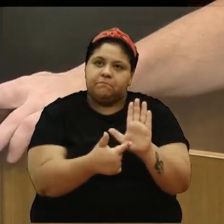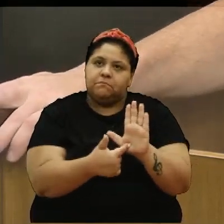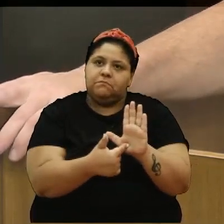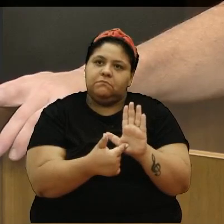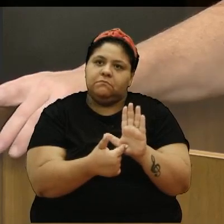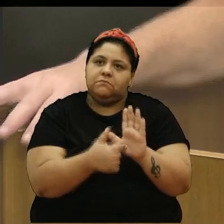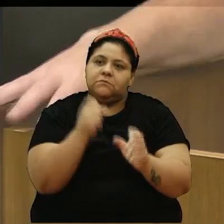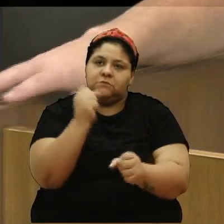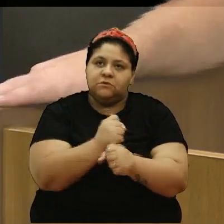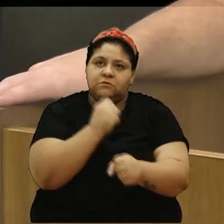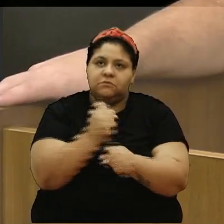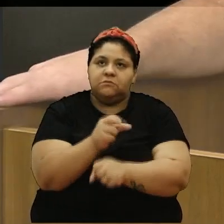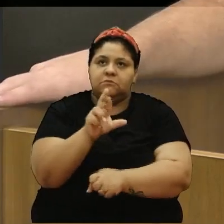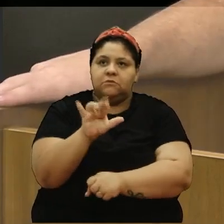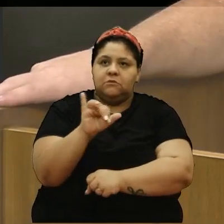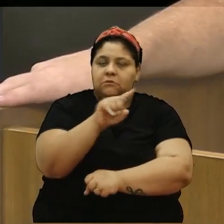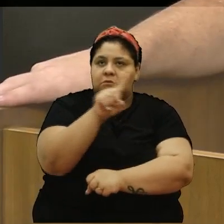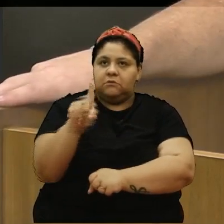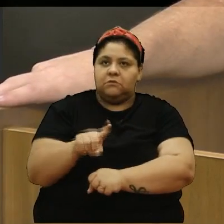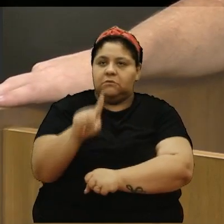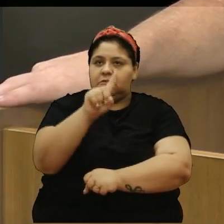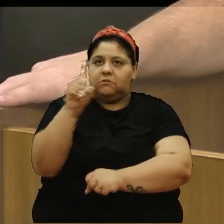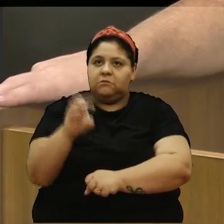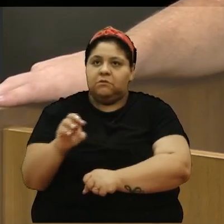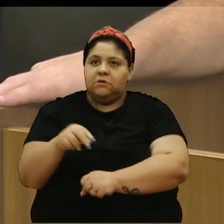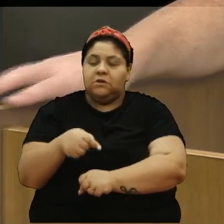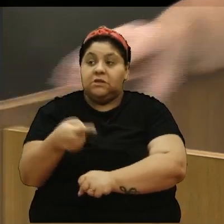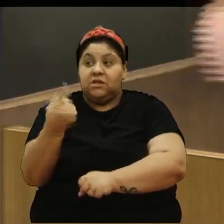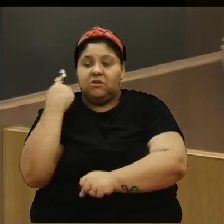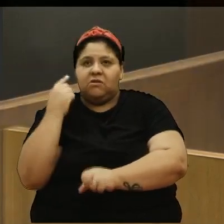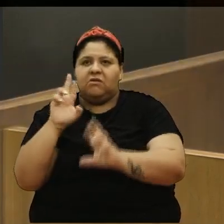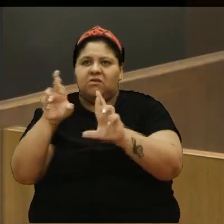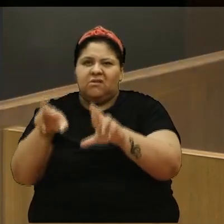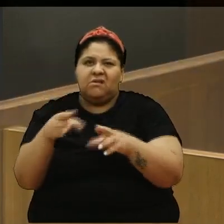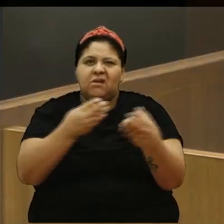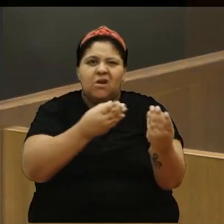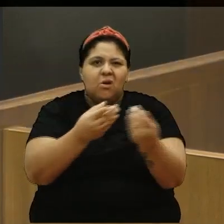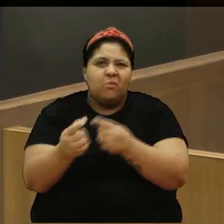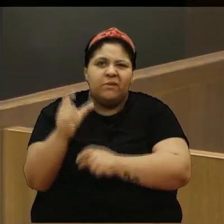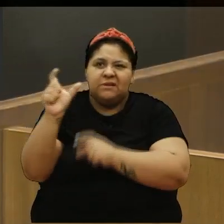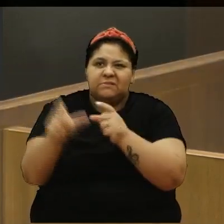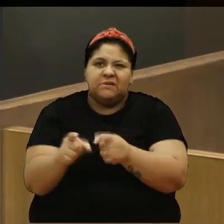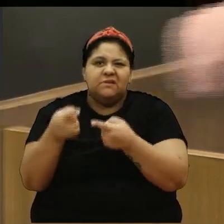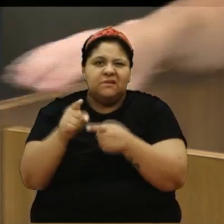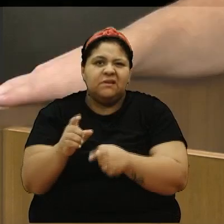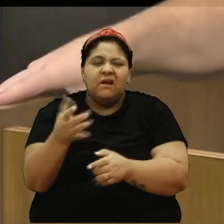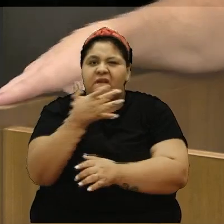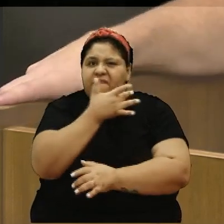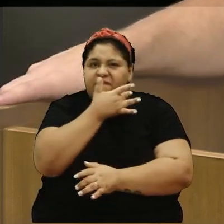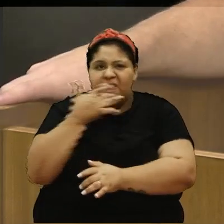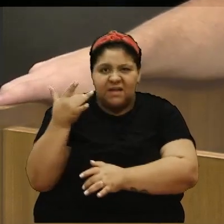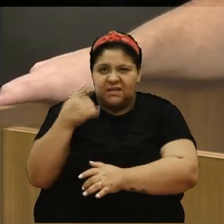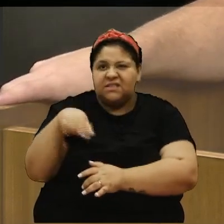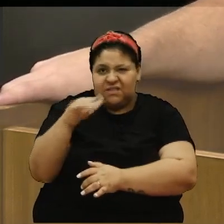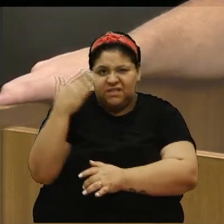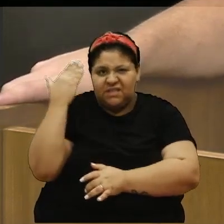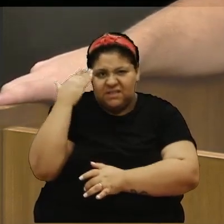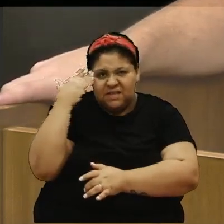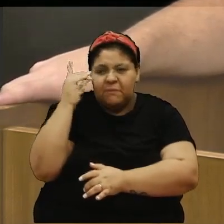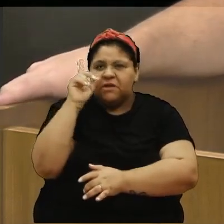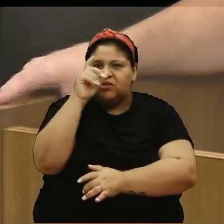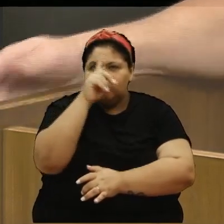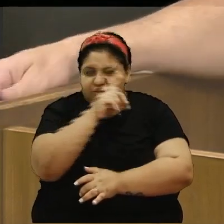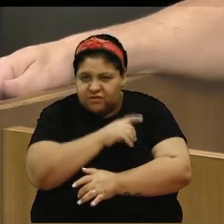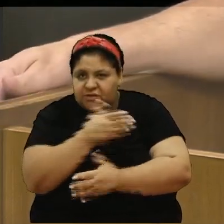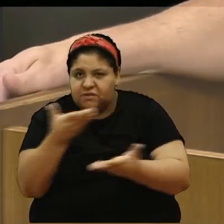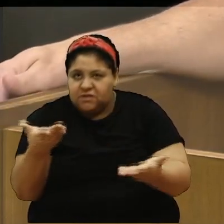sobre a obra do Desvio Riço, lá na nossa região, que muitas pessoas criticam, né? É fácil criticar. A gente sabe da dor, sim, até